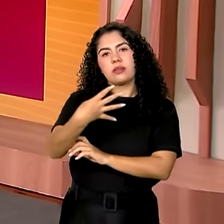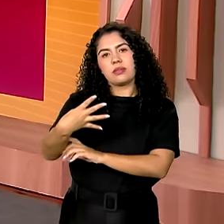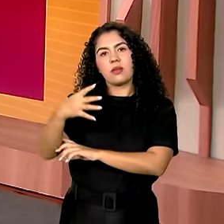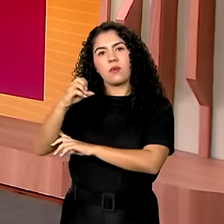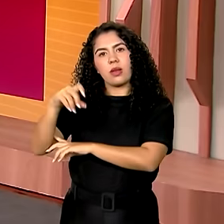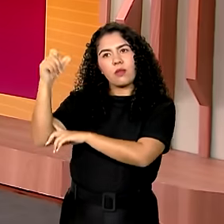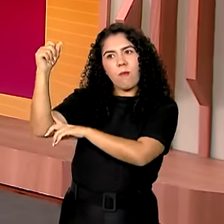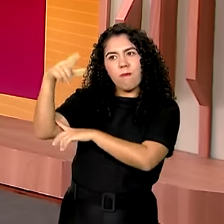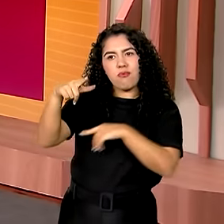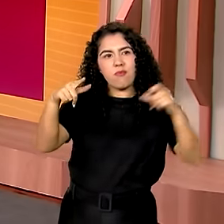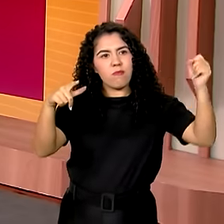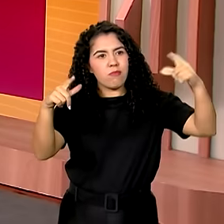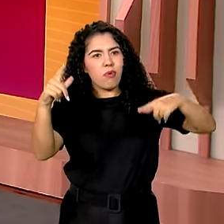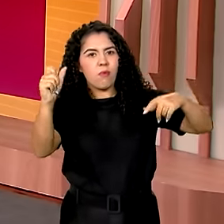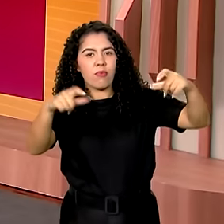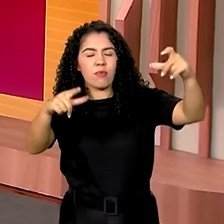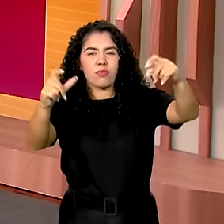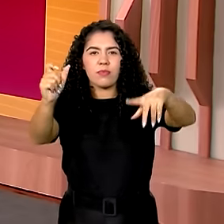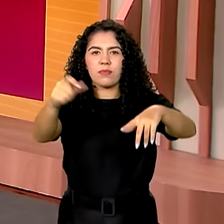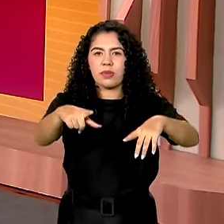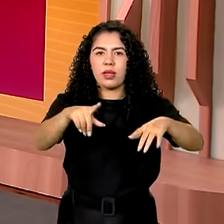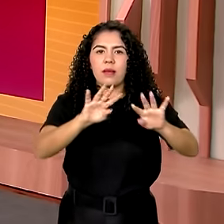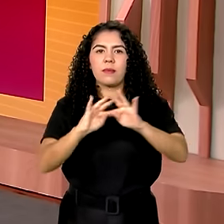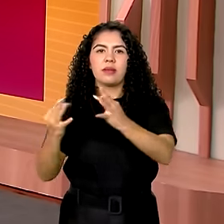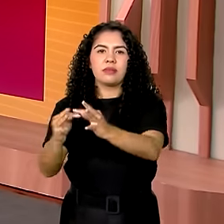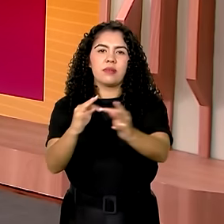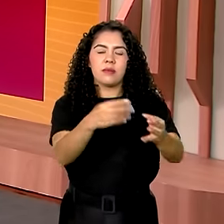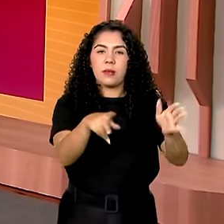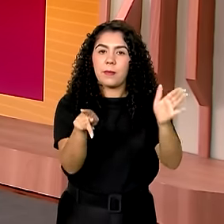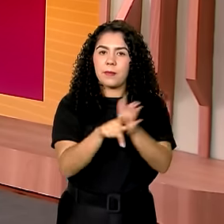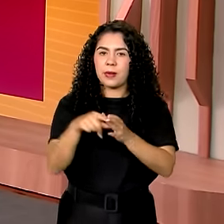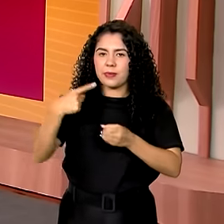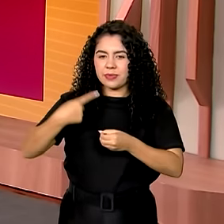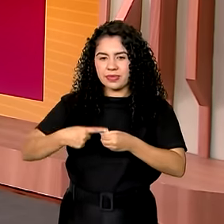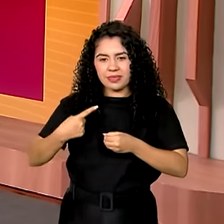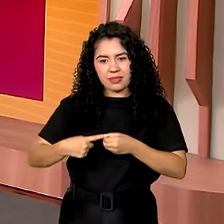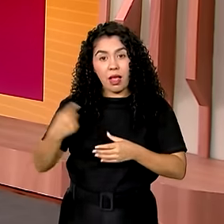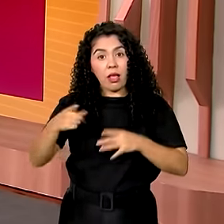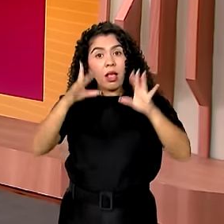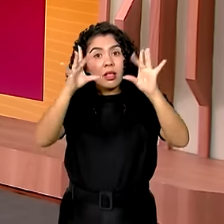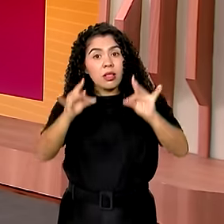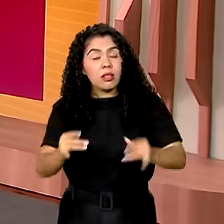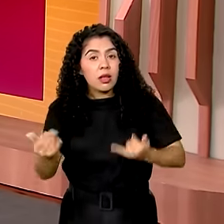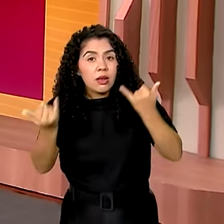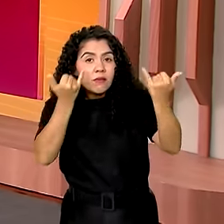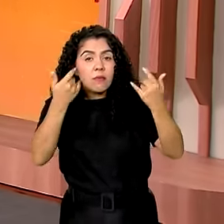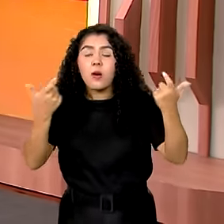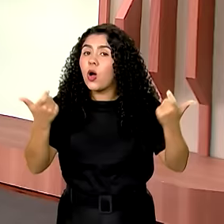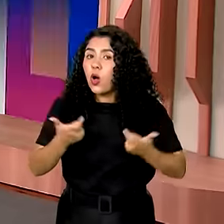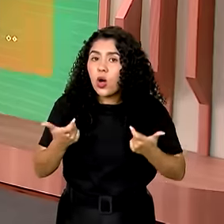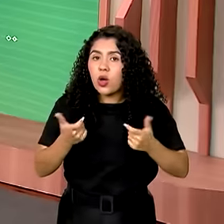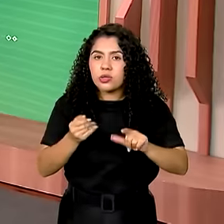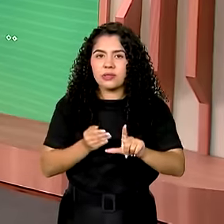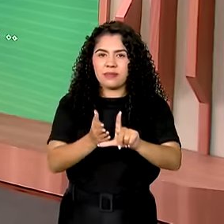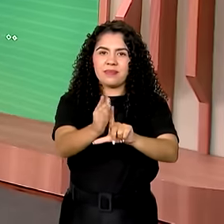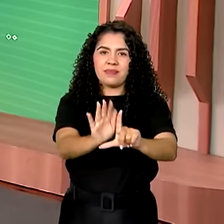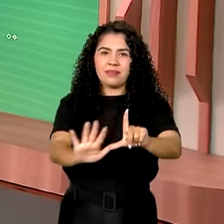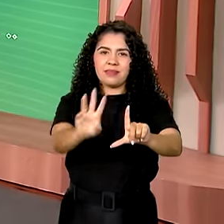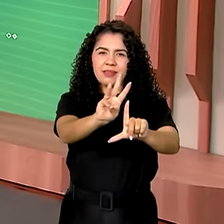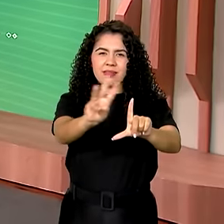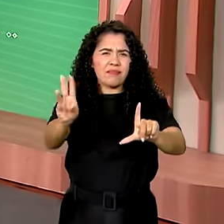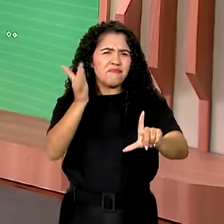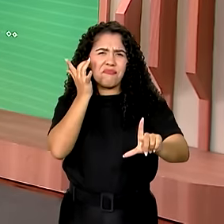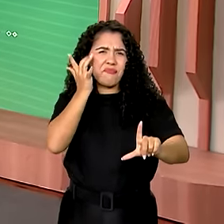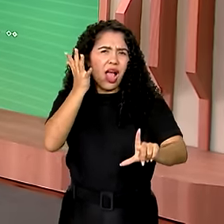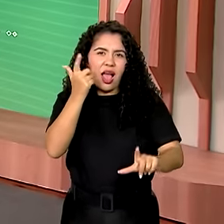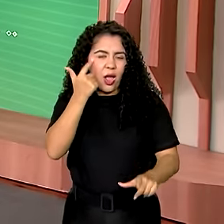de energia às famílias de Corumbá. Olha aí, você vê essas informações no Comunica BR. É fácil,